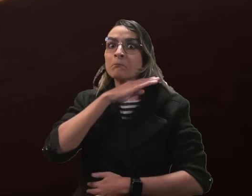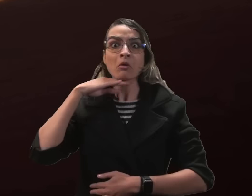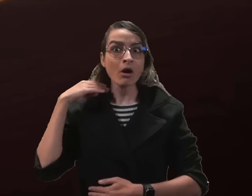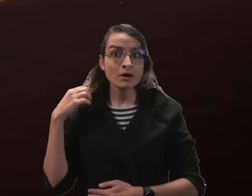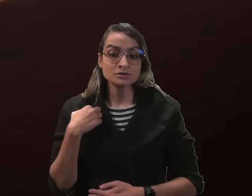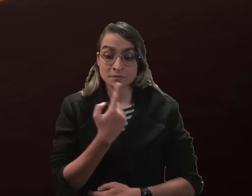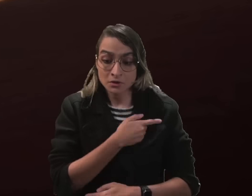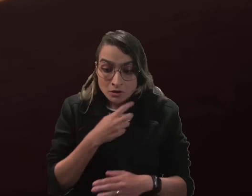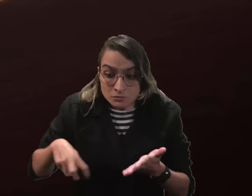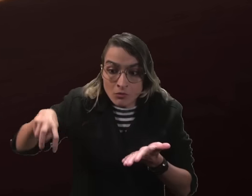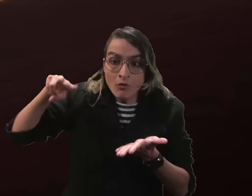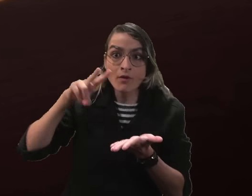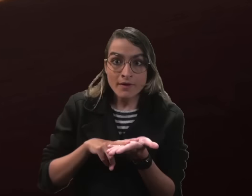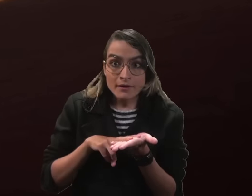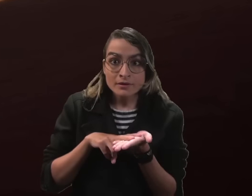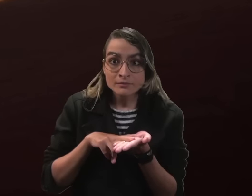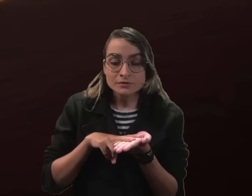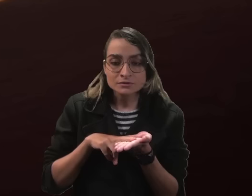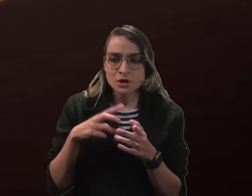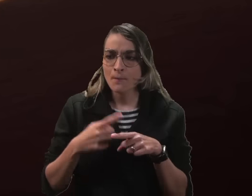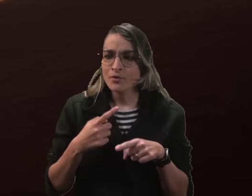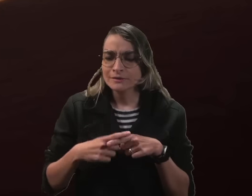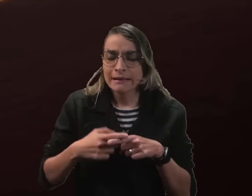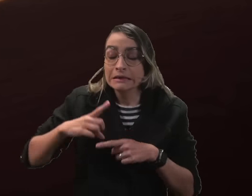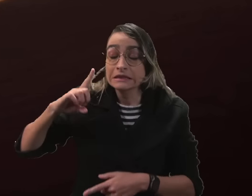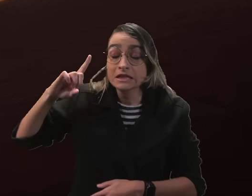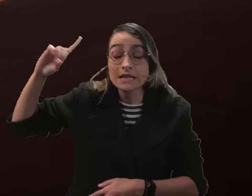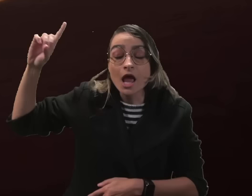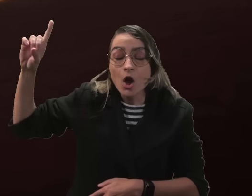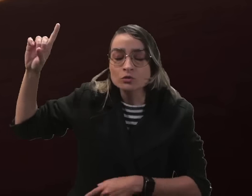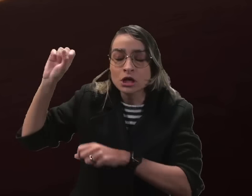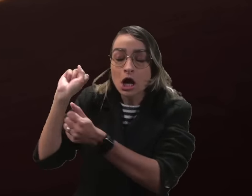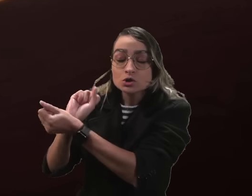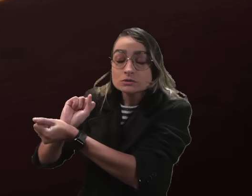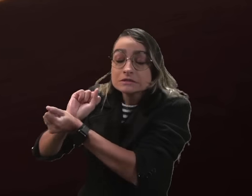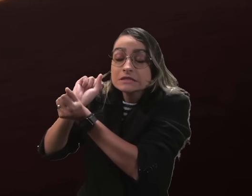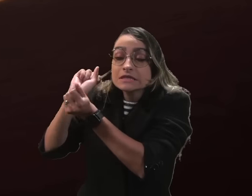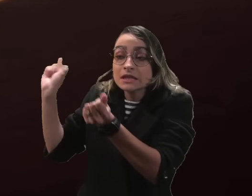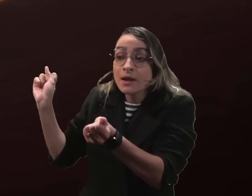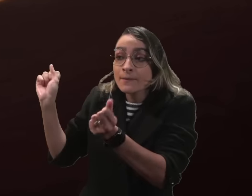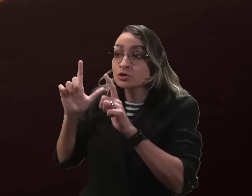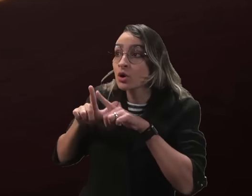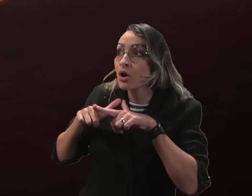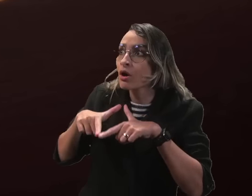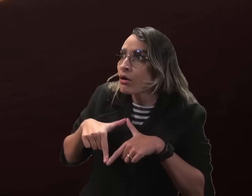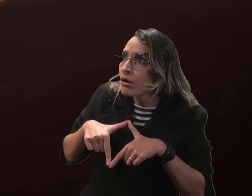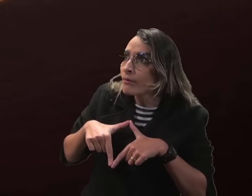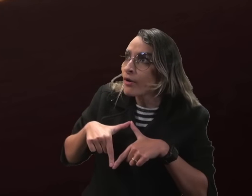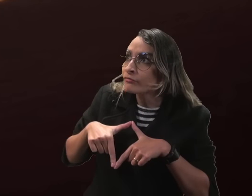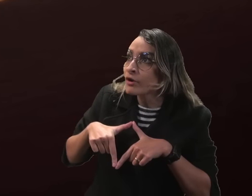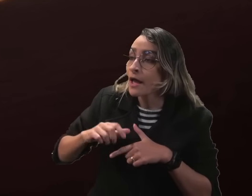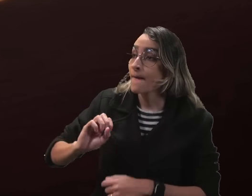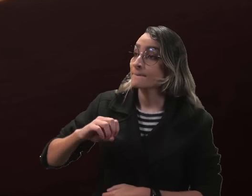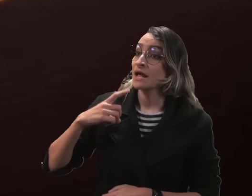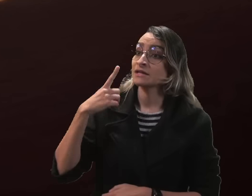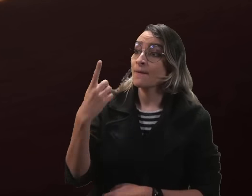trataste assim fazendo nos sair do Egito não é isso que te dissemos no Egito